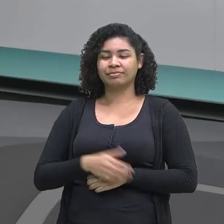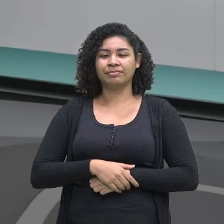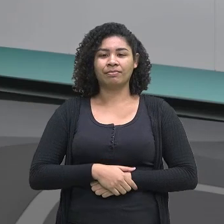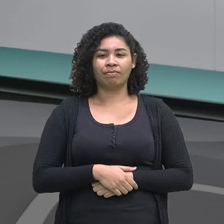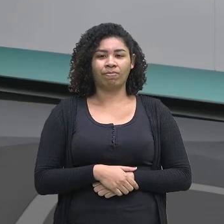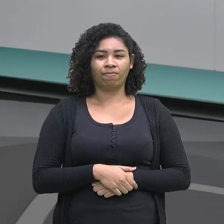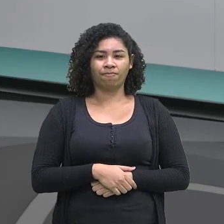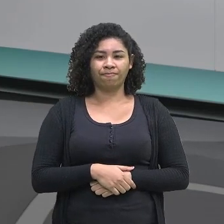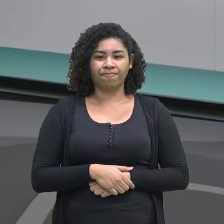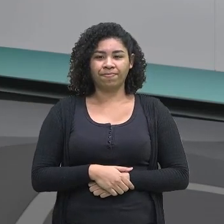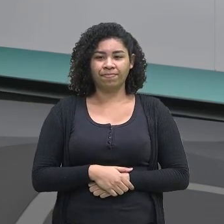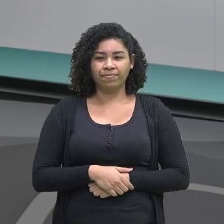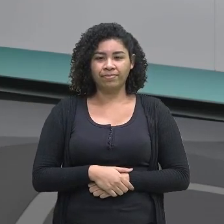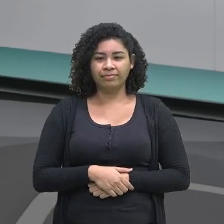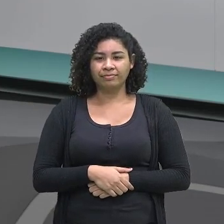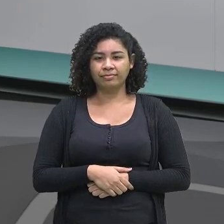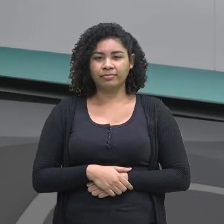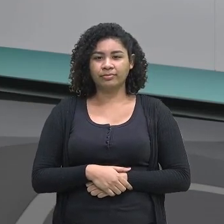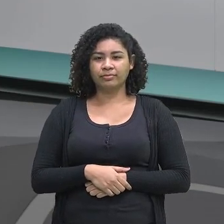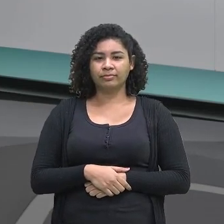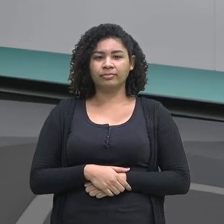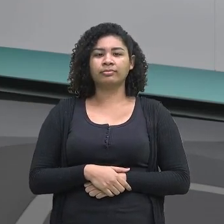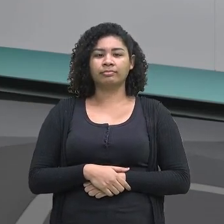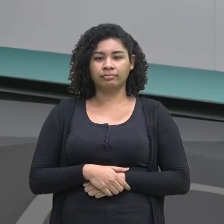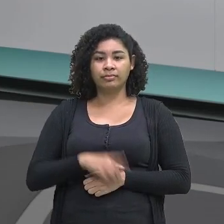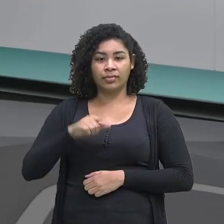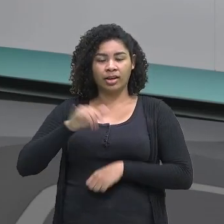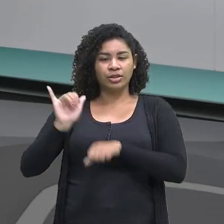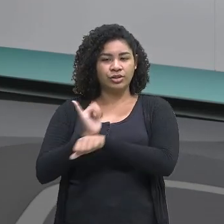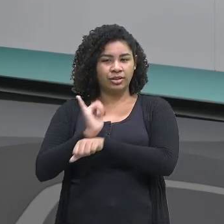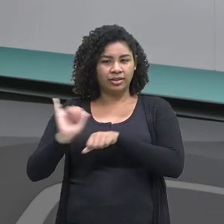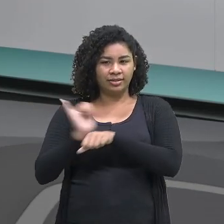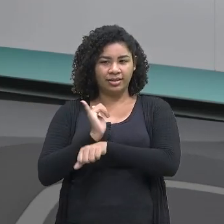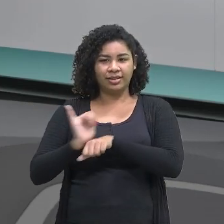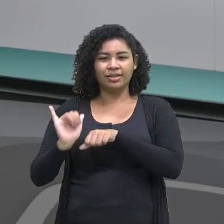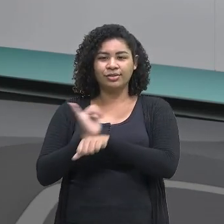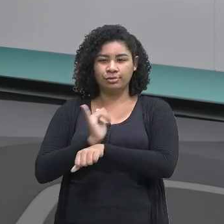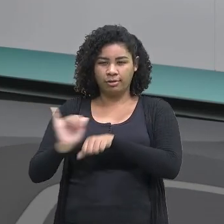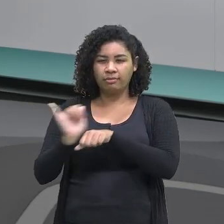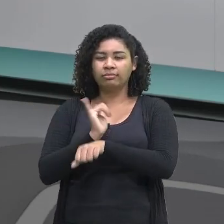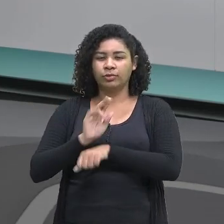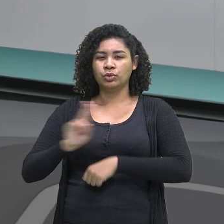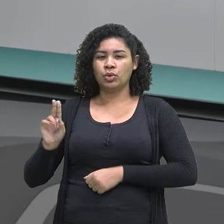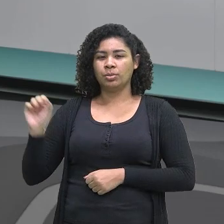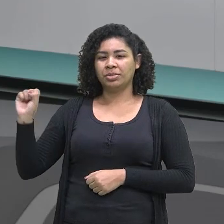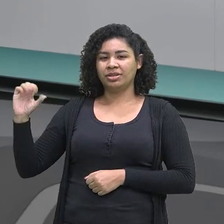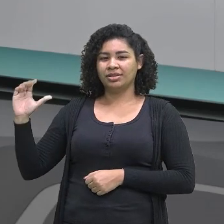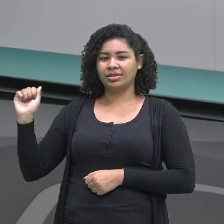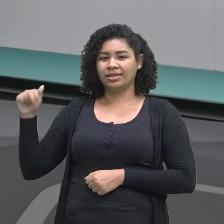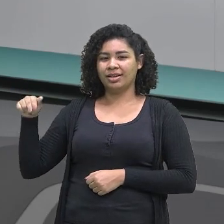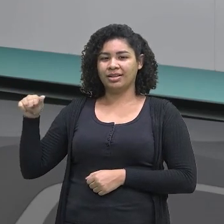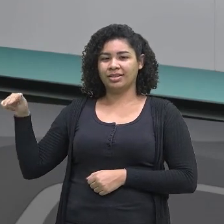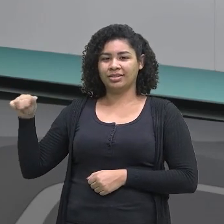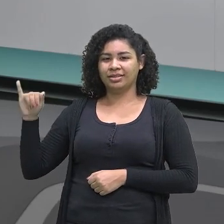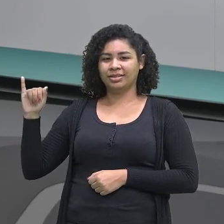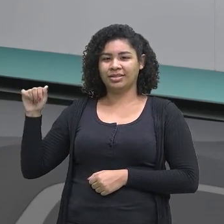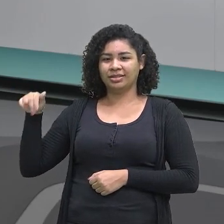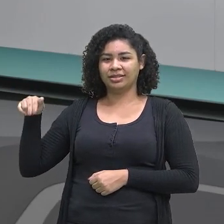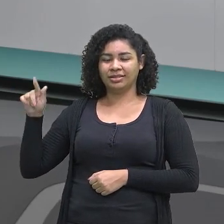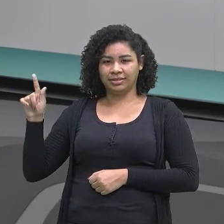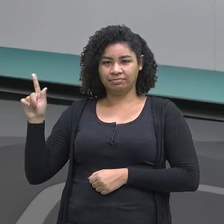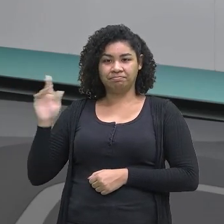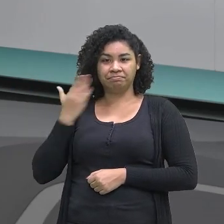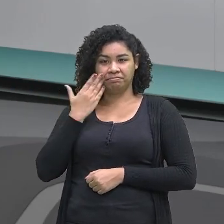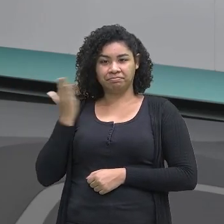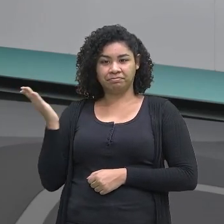aparecendo. Scanning, mais uma vez o nome, né, da nossa estratégia. E a pergunta é,